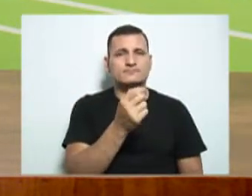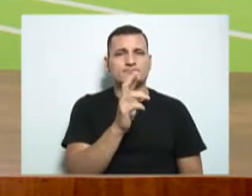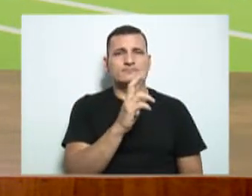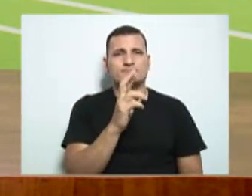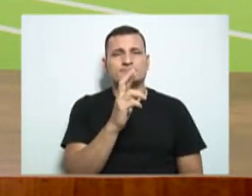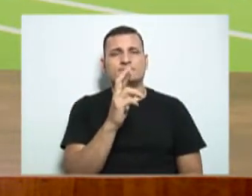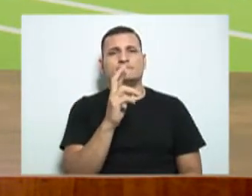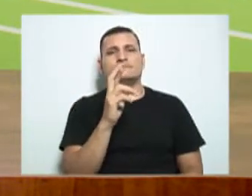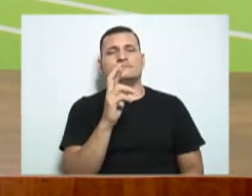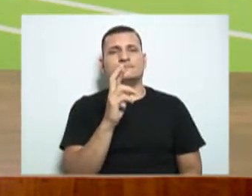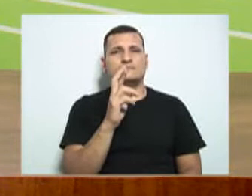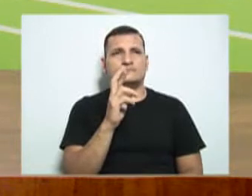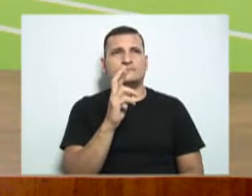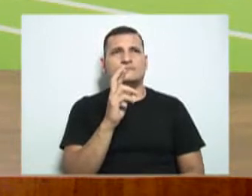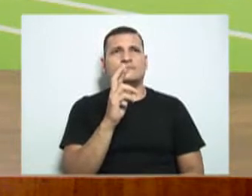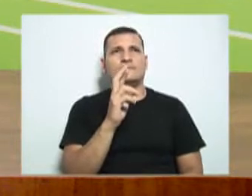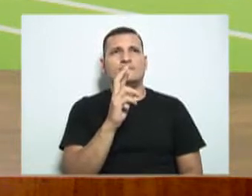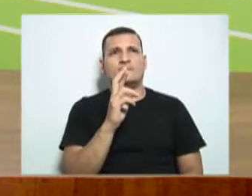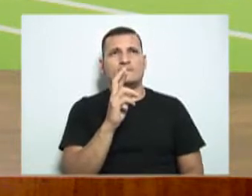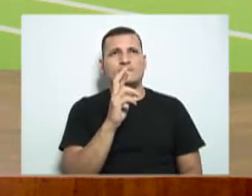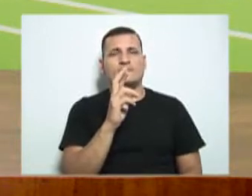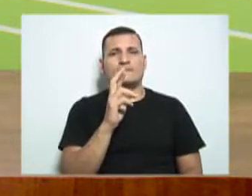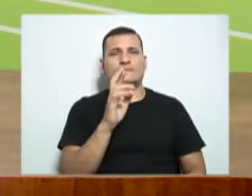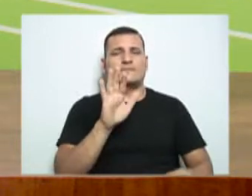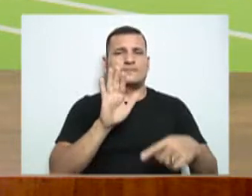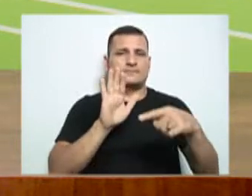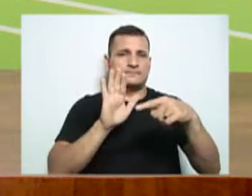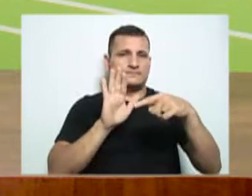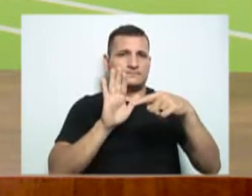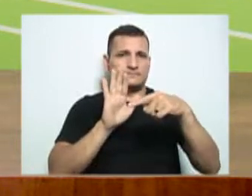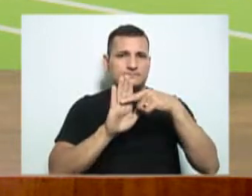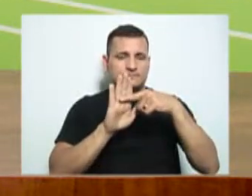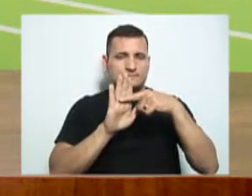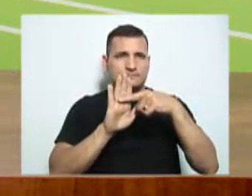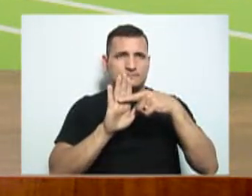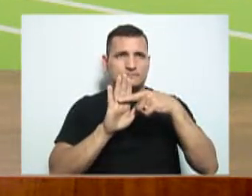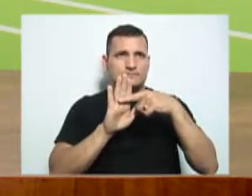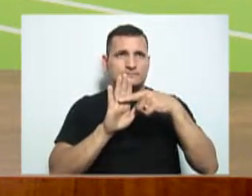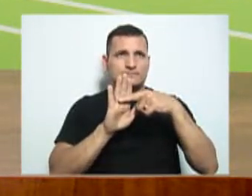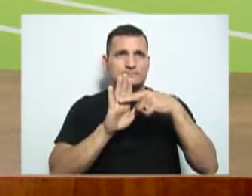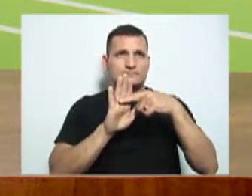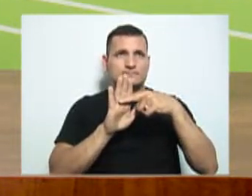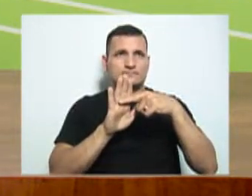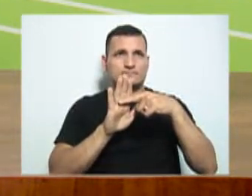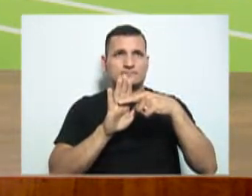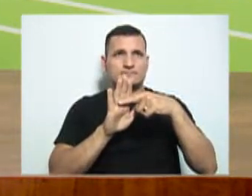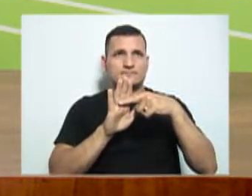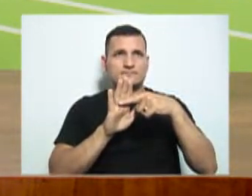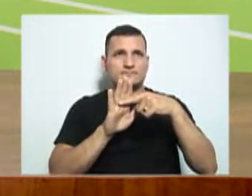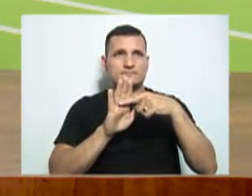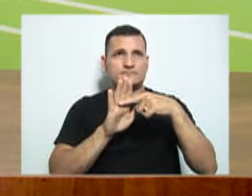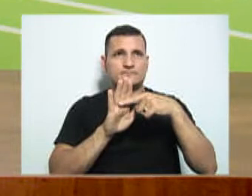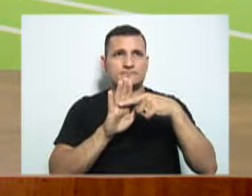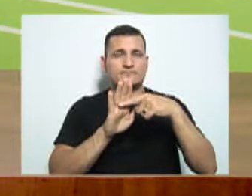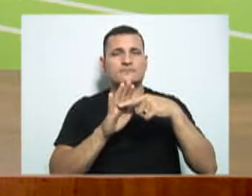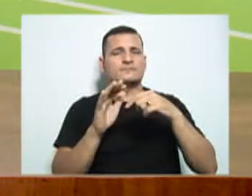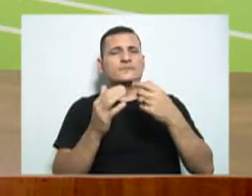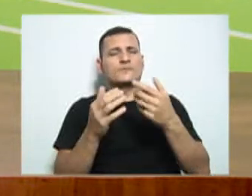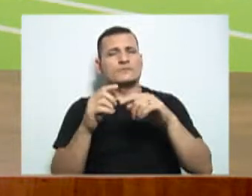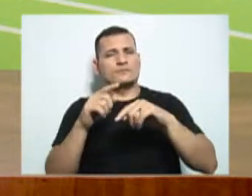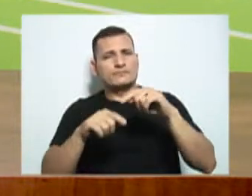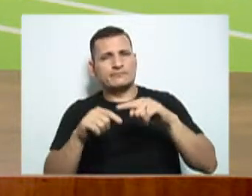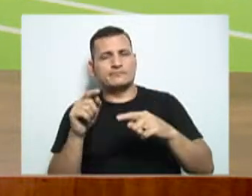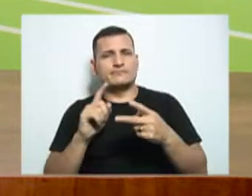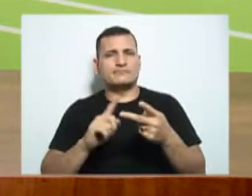menos, vamos lá, os custos variáveis. Os custos variáveis desse pudim, alocando material, mão